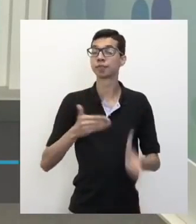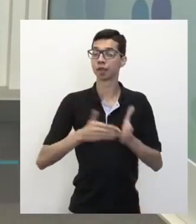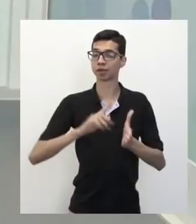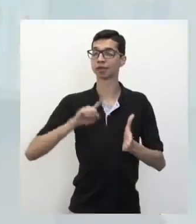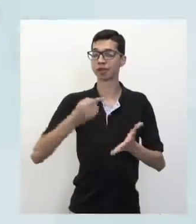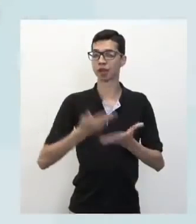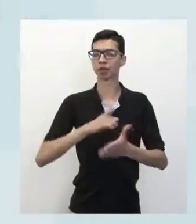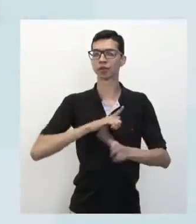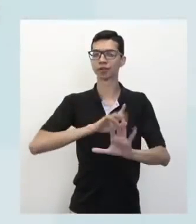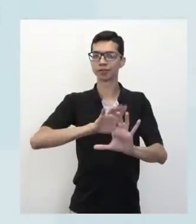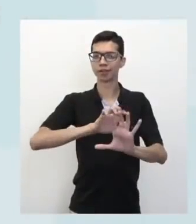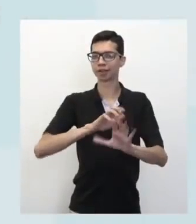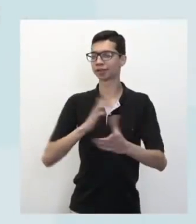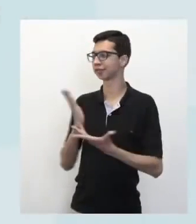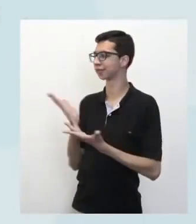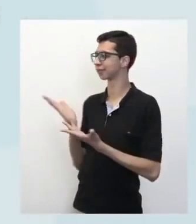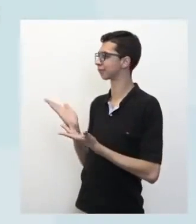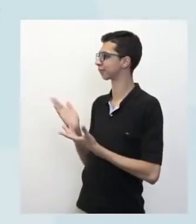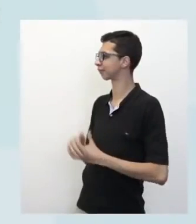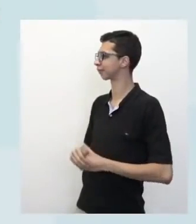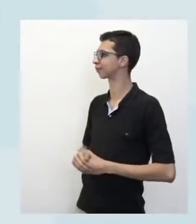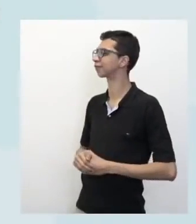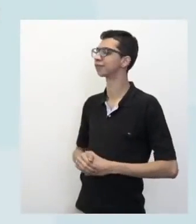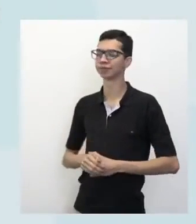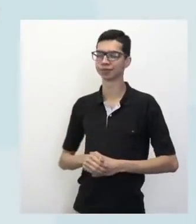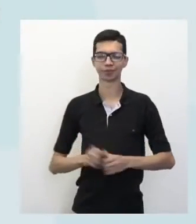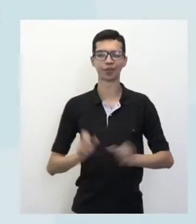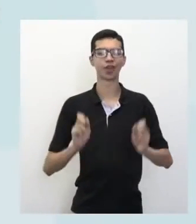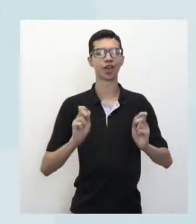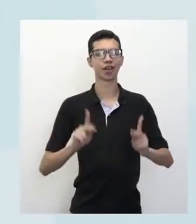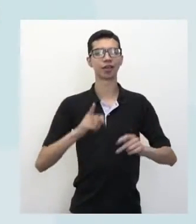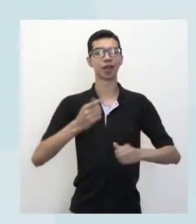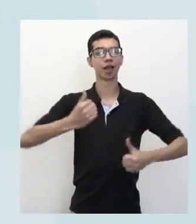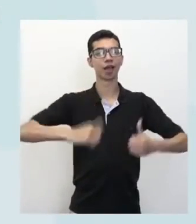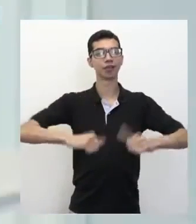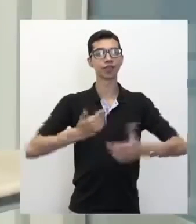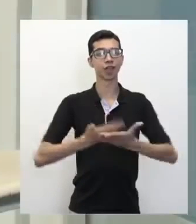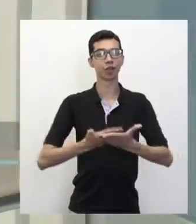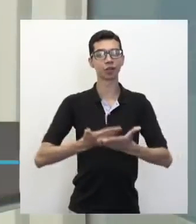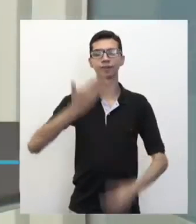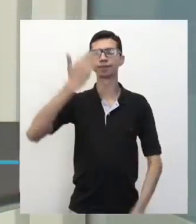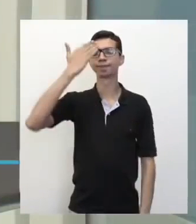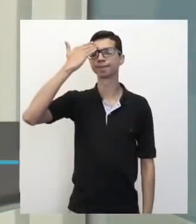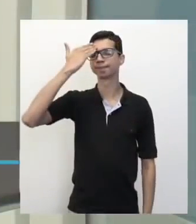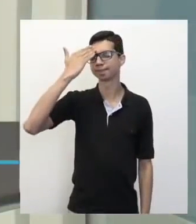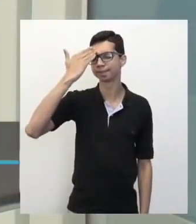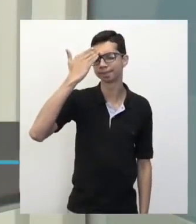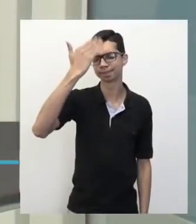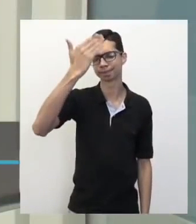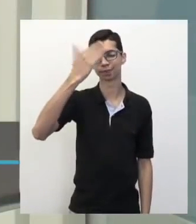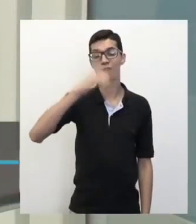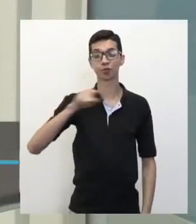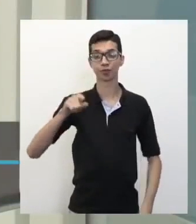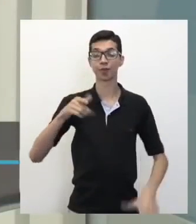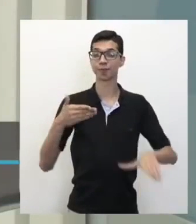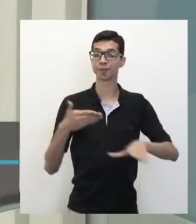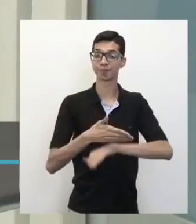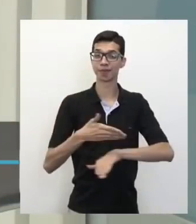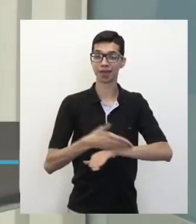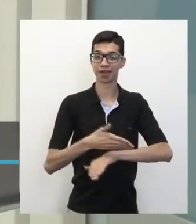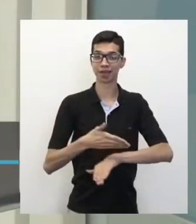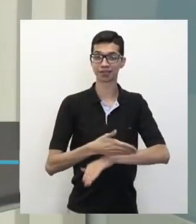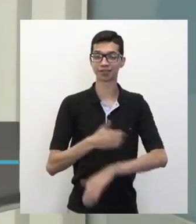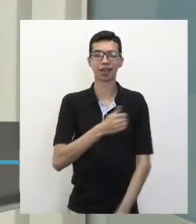QR Code e Muito o link. bem, para colocar a avaliação da aula. Muito obrigada pela participação de